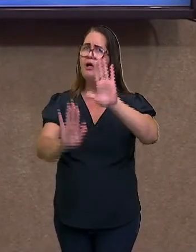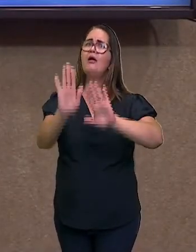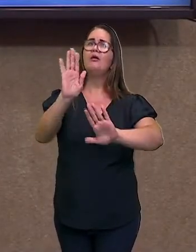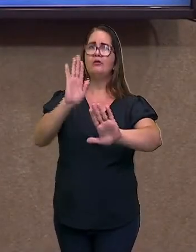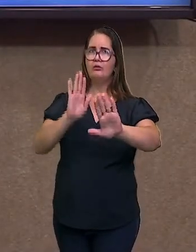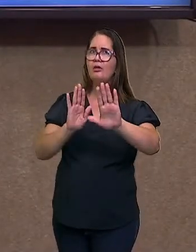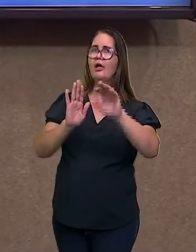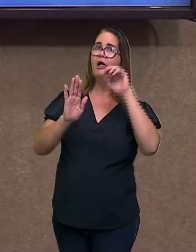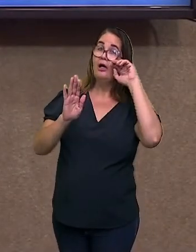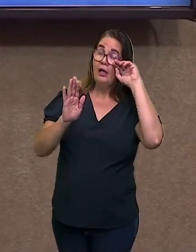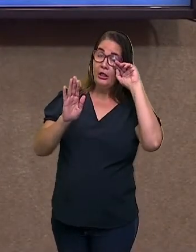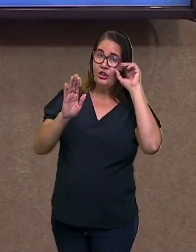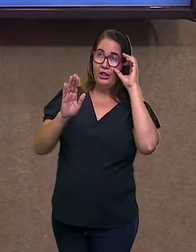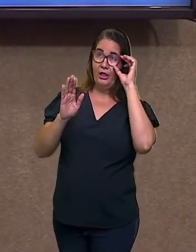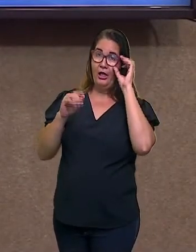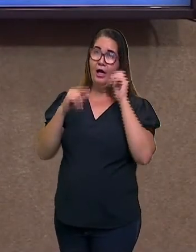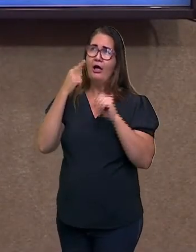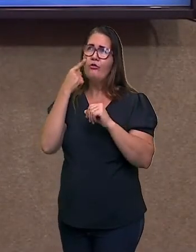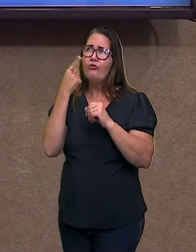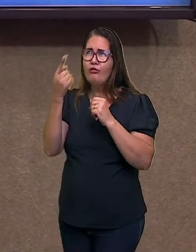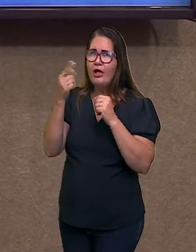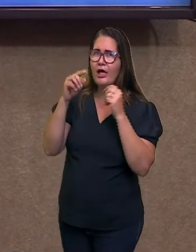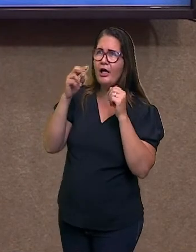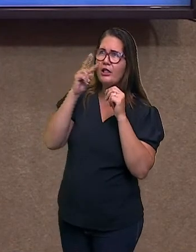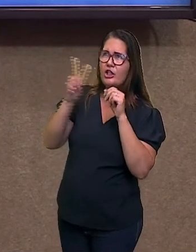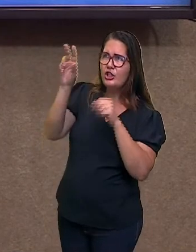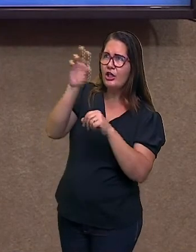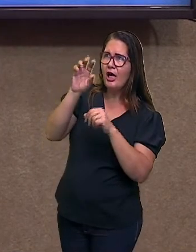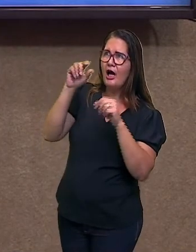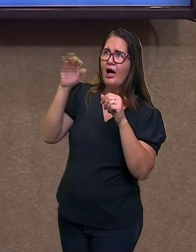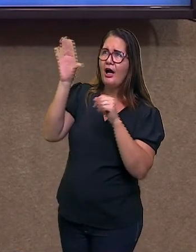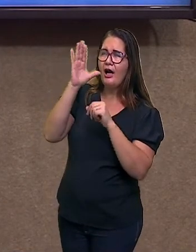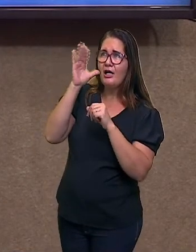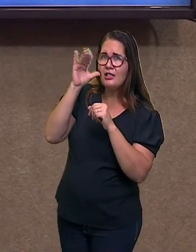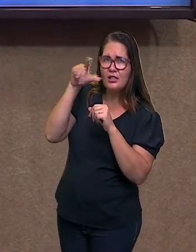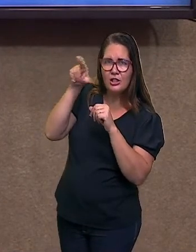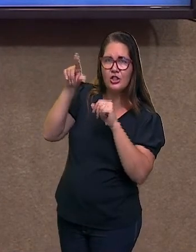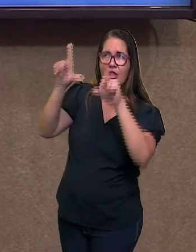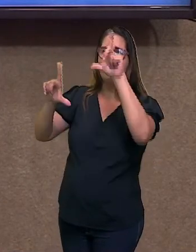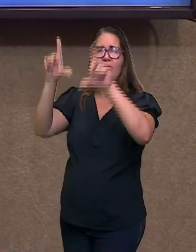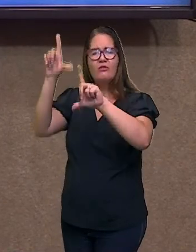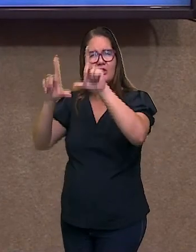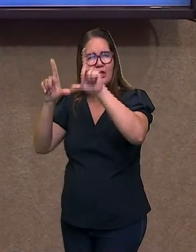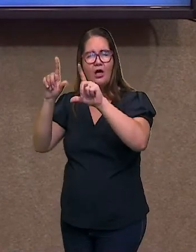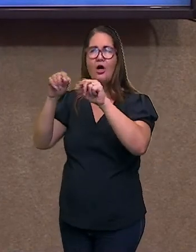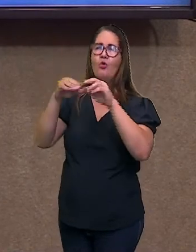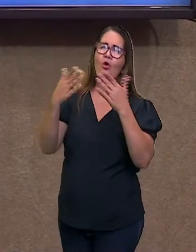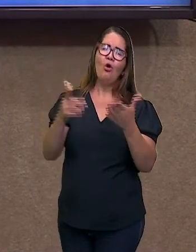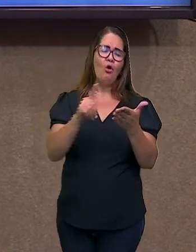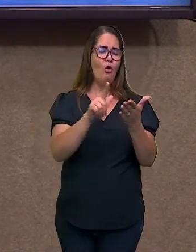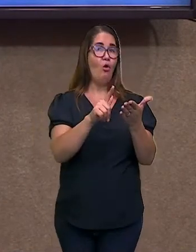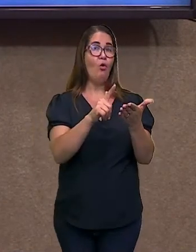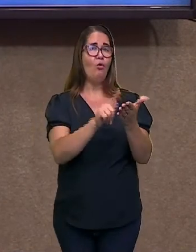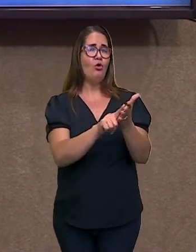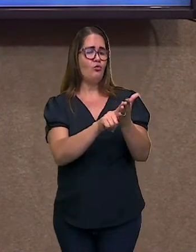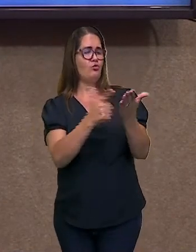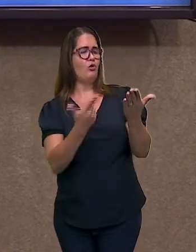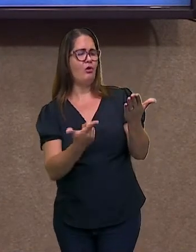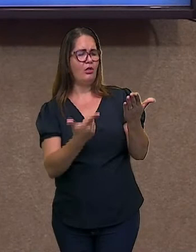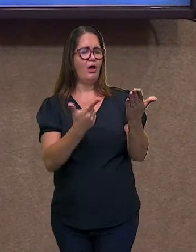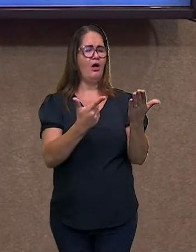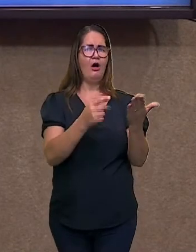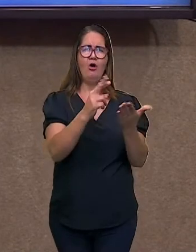reportagens. A reportagem, assim como a entrevista, ela tem a função de informar. Porém,